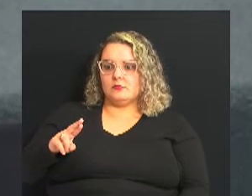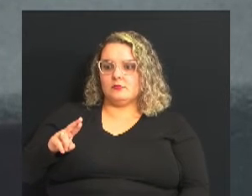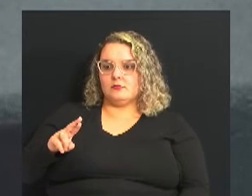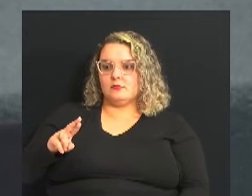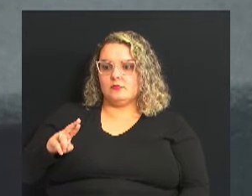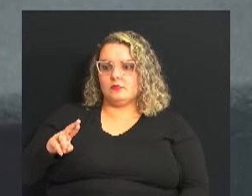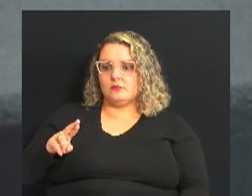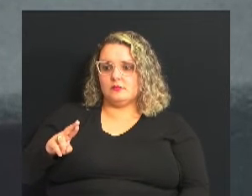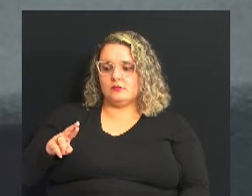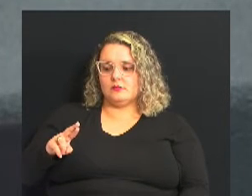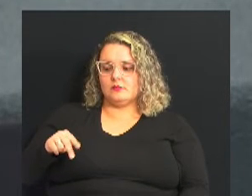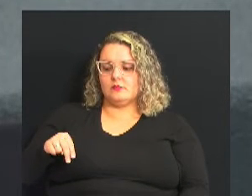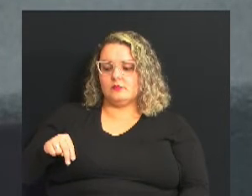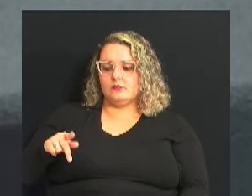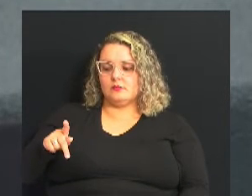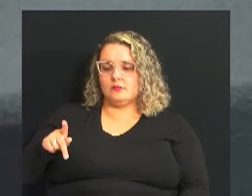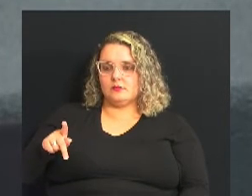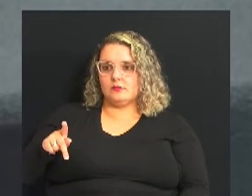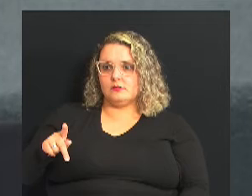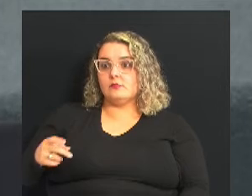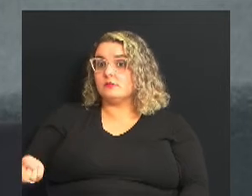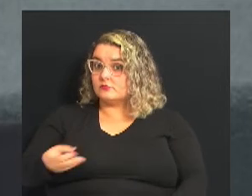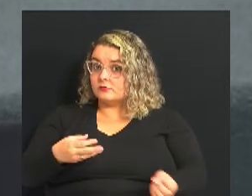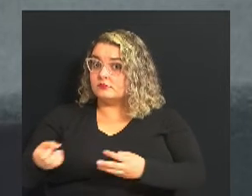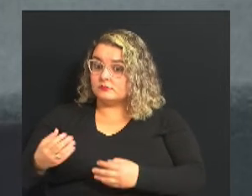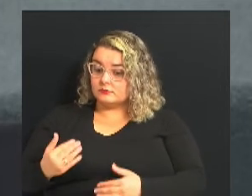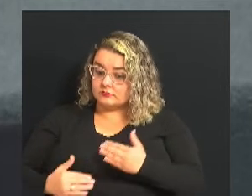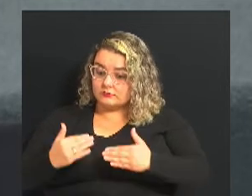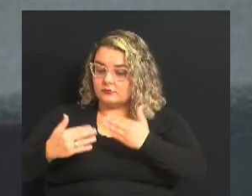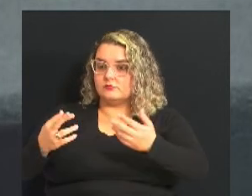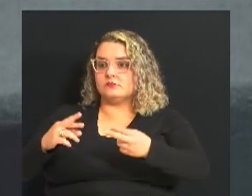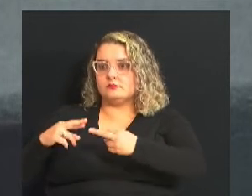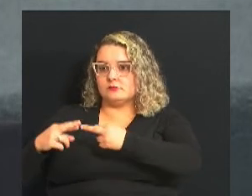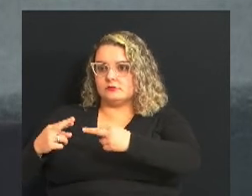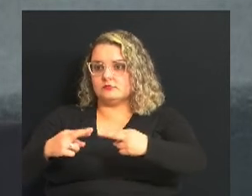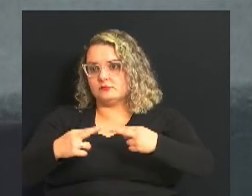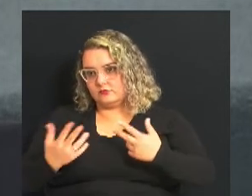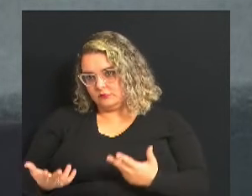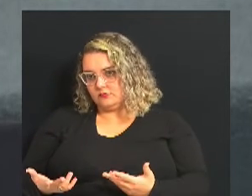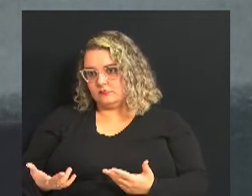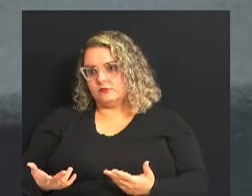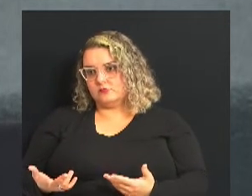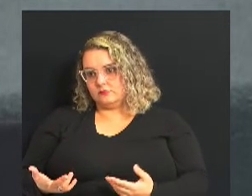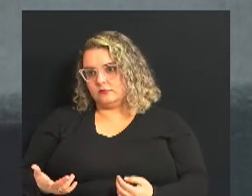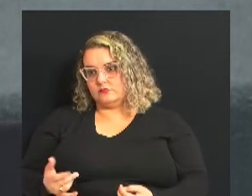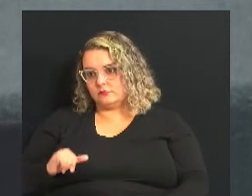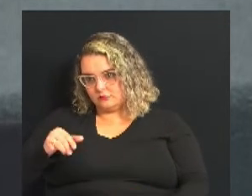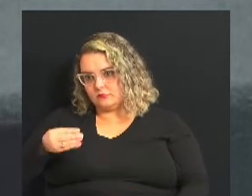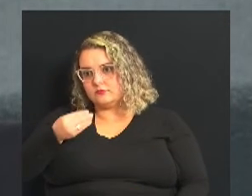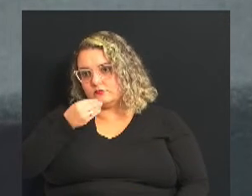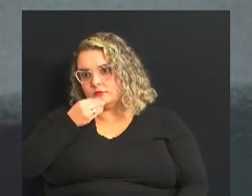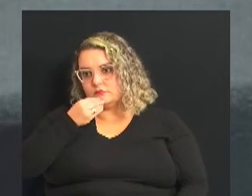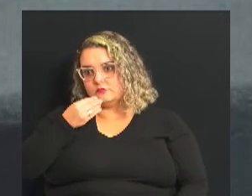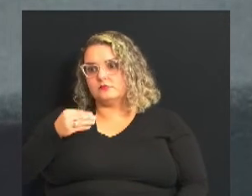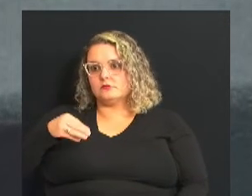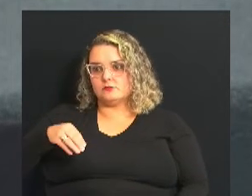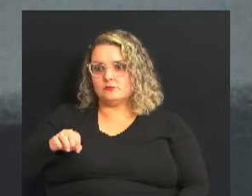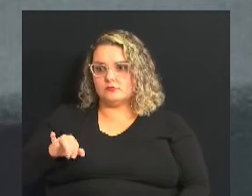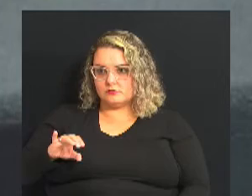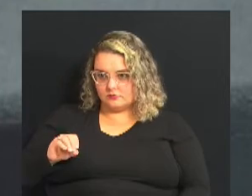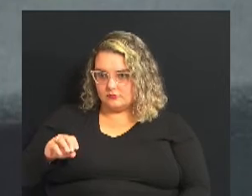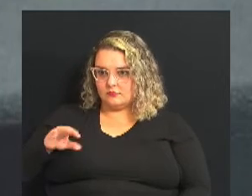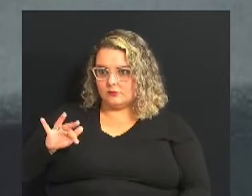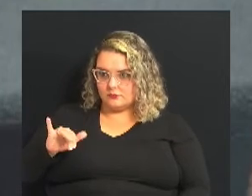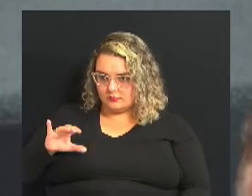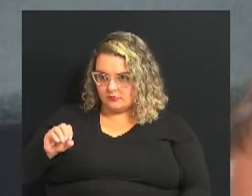solução inovadora para se construir redes. E puxando o gancho já para o meio-fio modular, aproveitando o tempo que